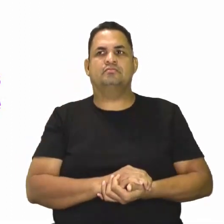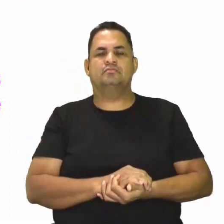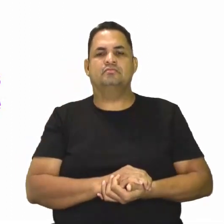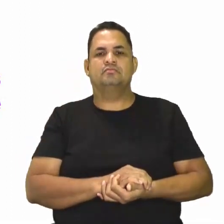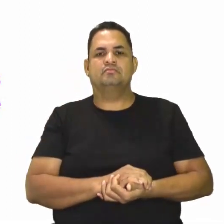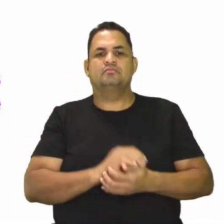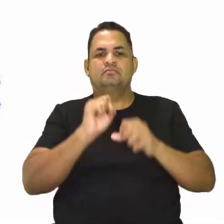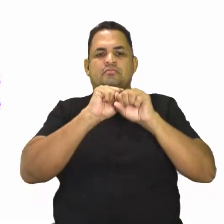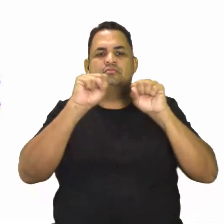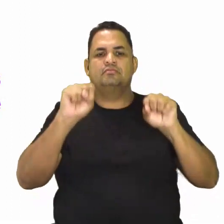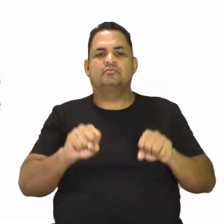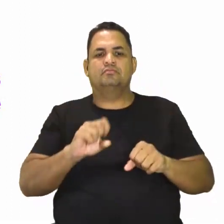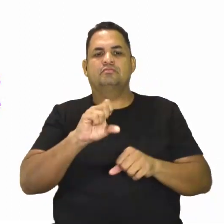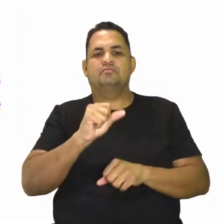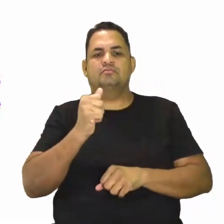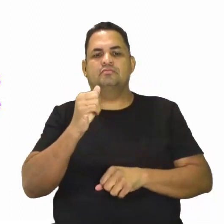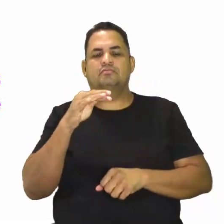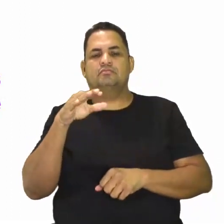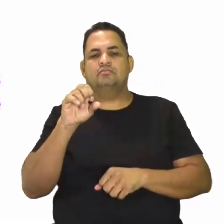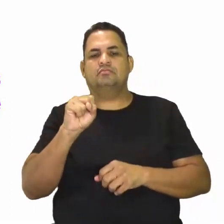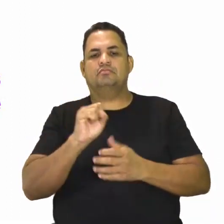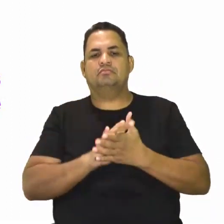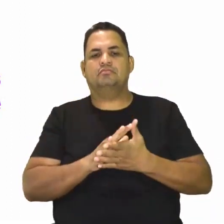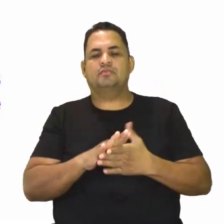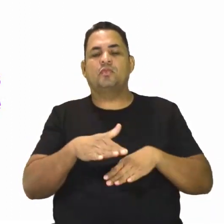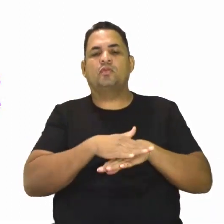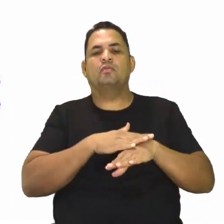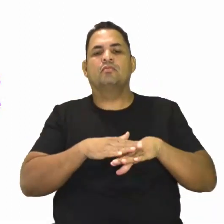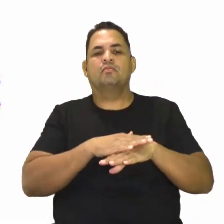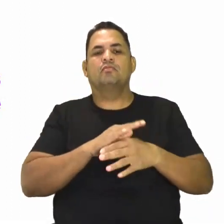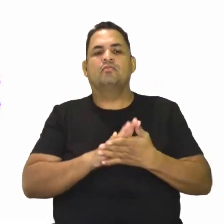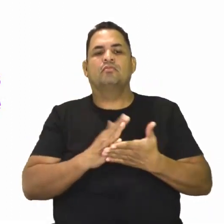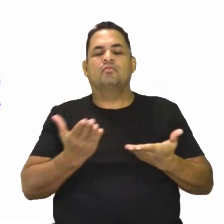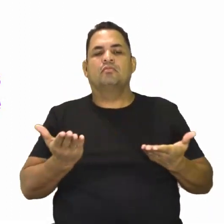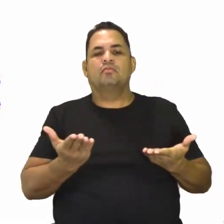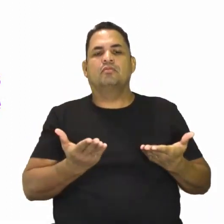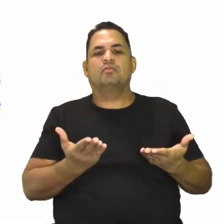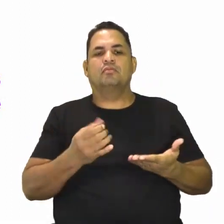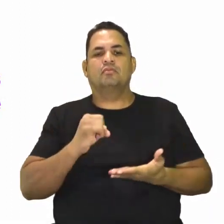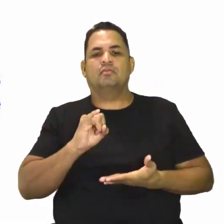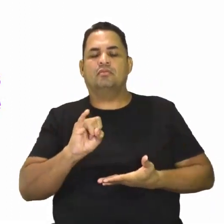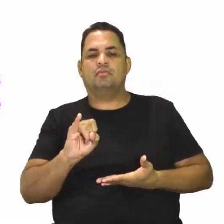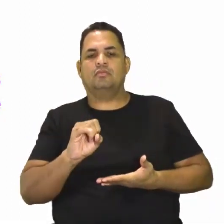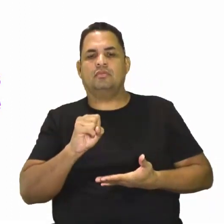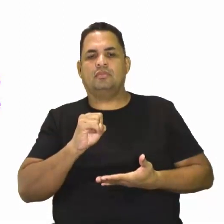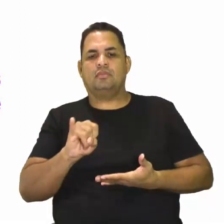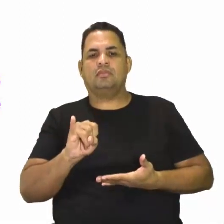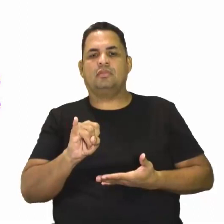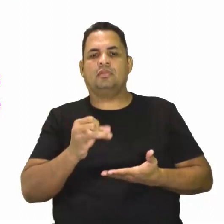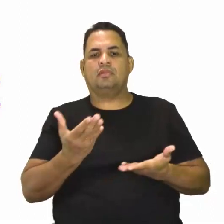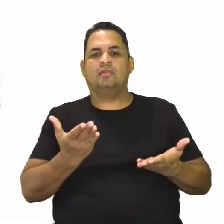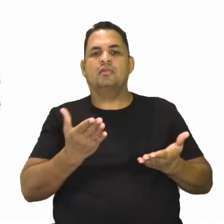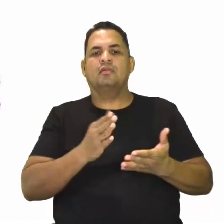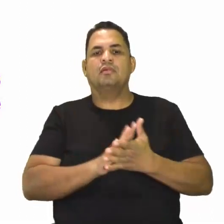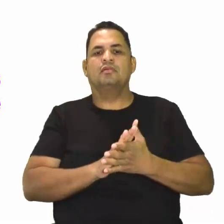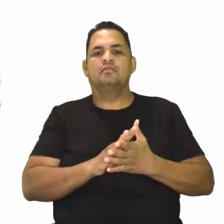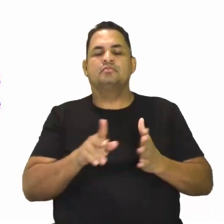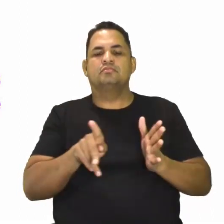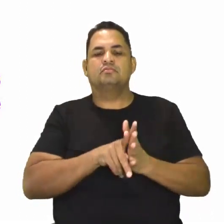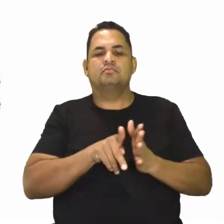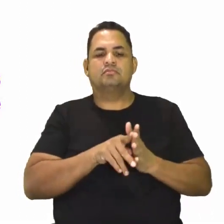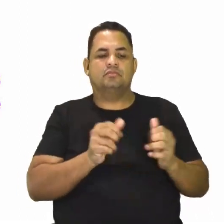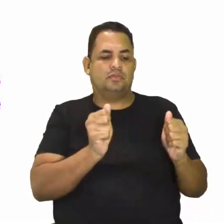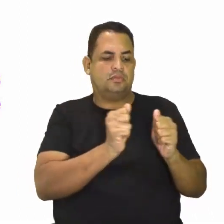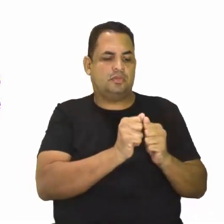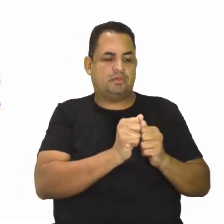é o sistema SAF. Vou começar com o meu colega Sâmio. Sistema SAF, ó. Se a propriedade for próxima